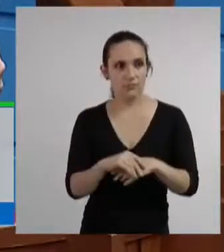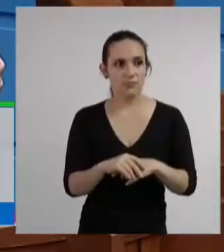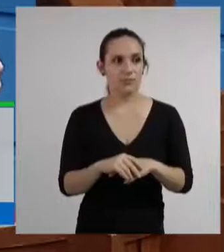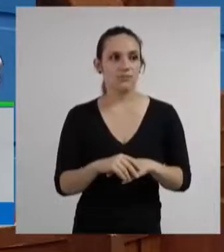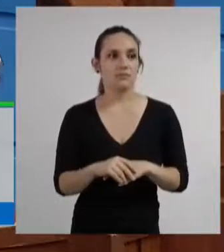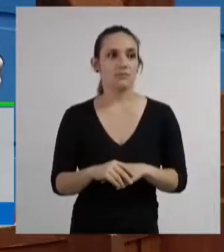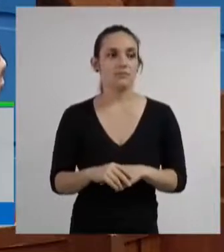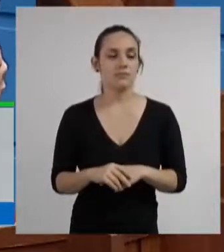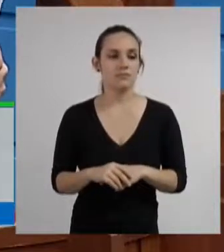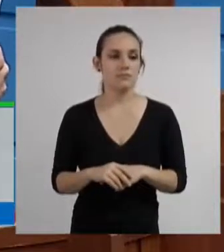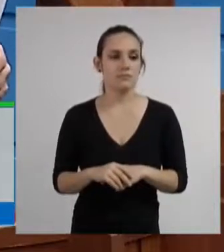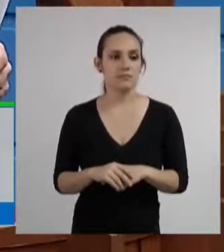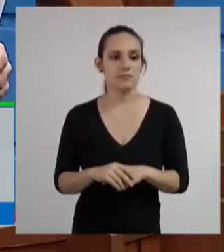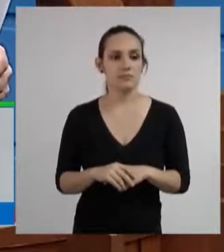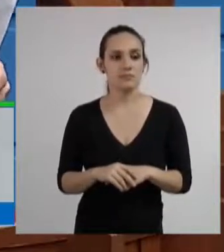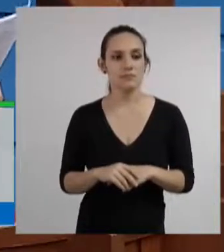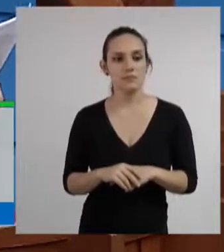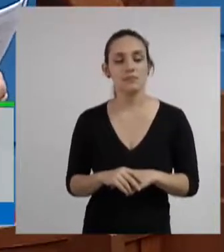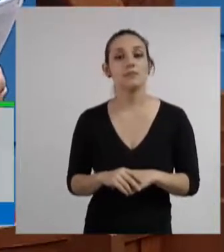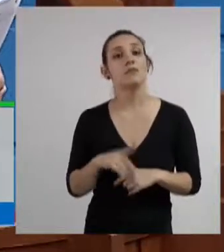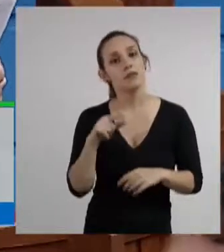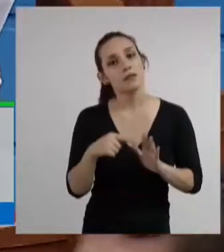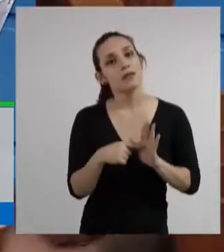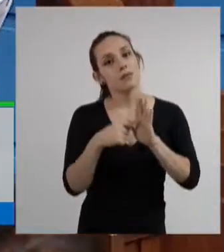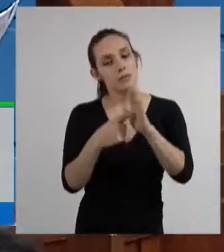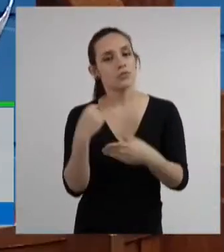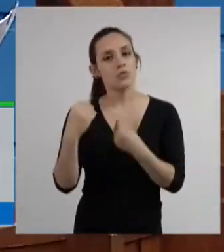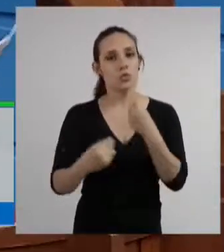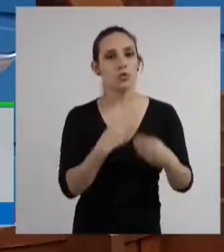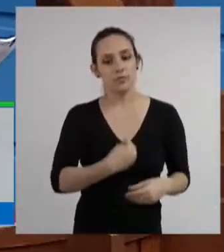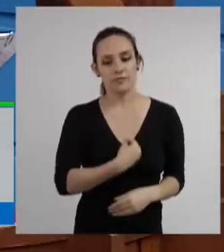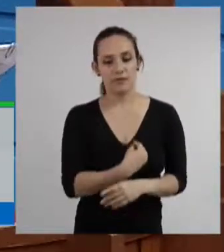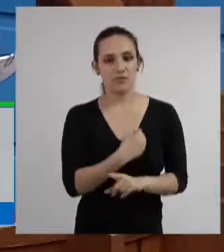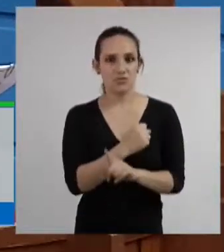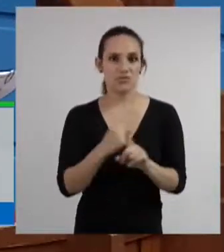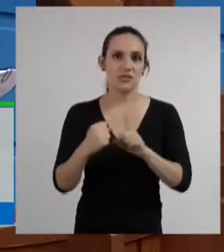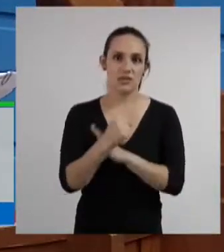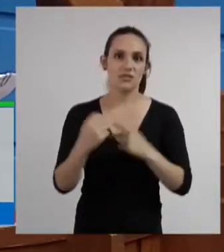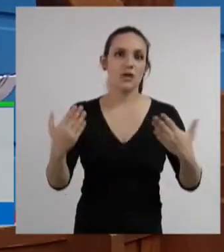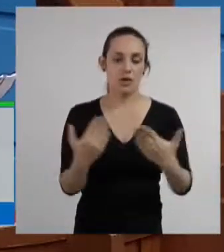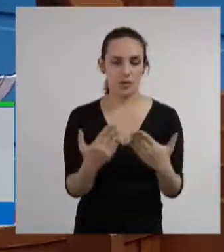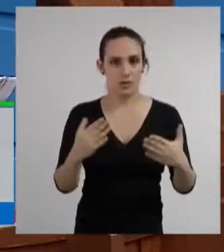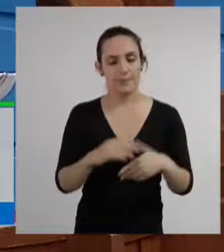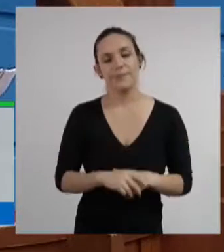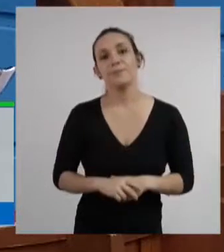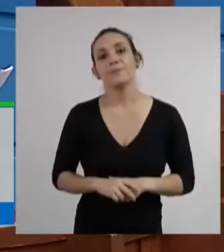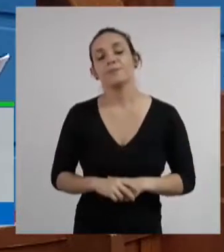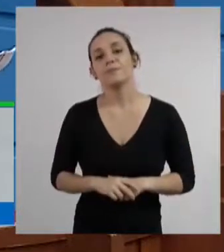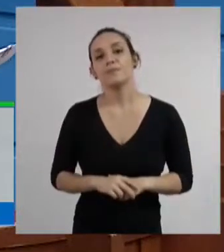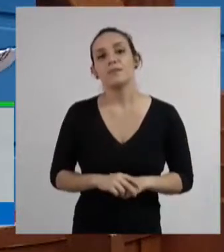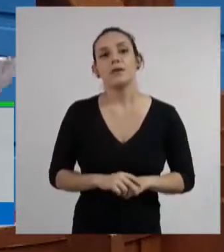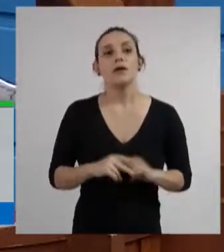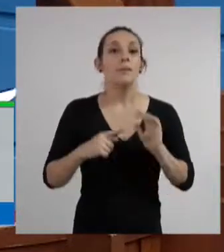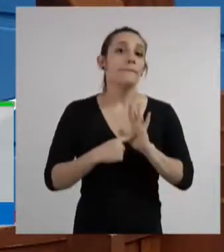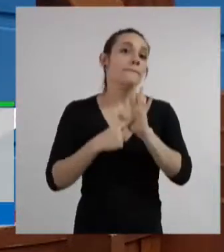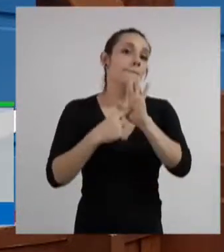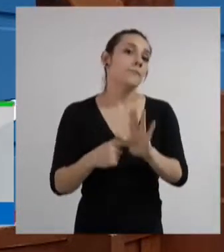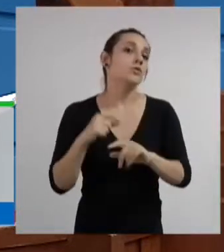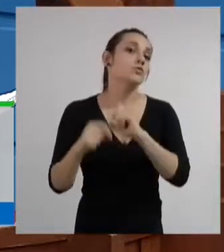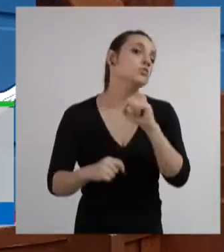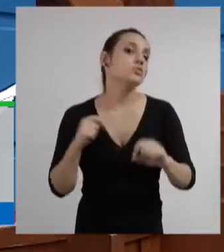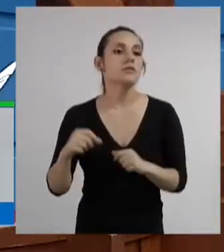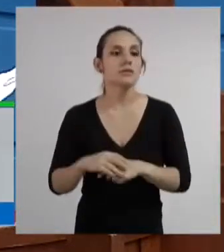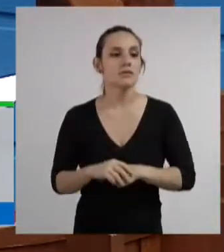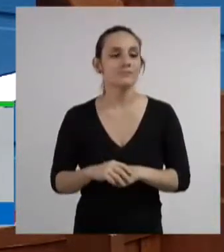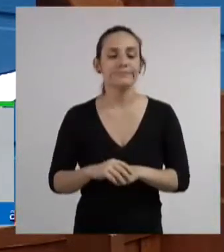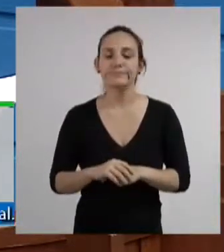basicamente a síntese de indicadores sociais do IBGE, que demonstram